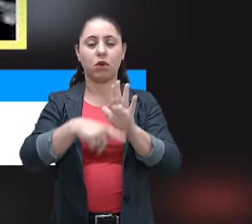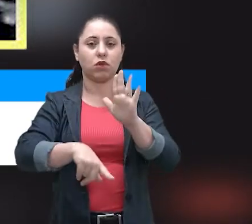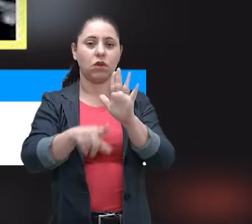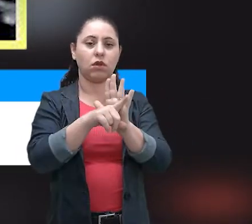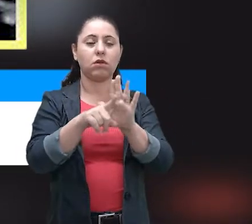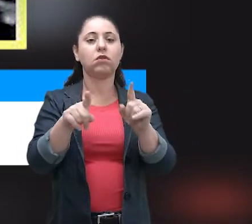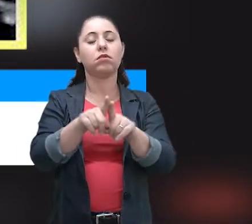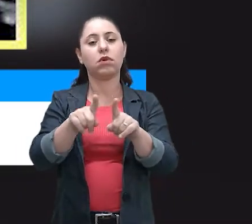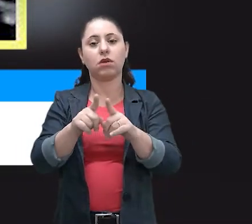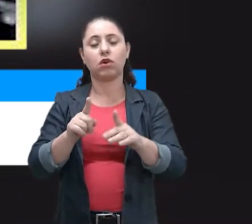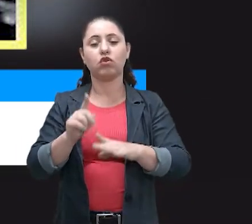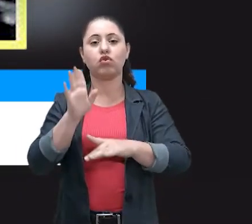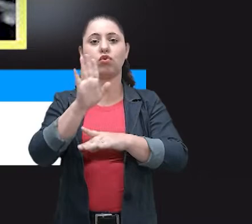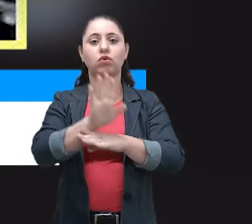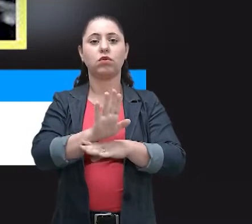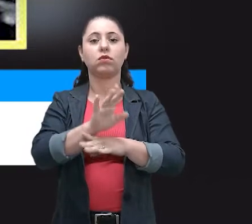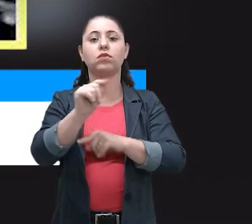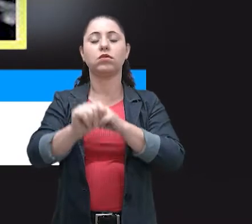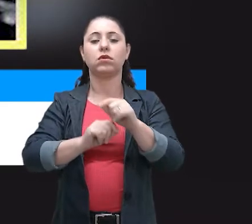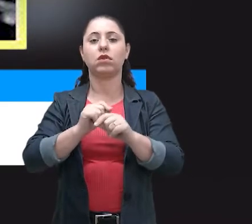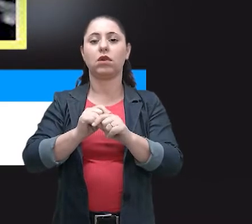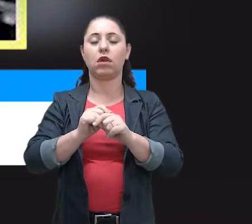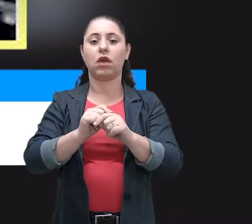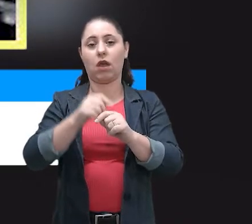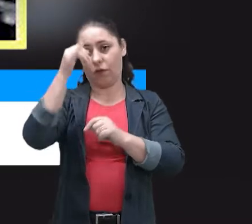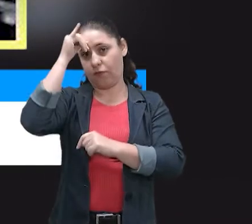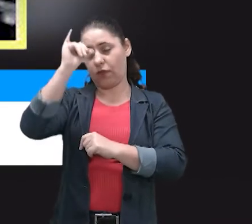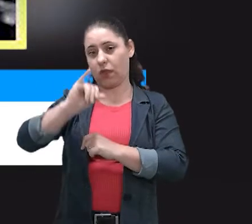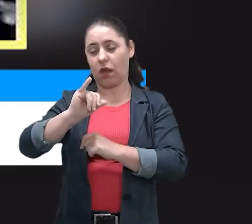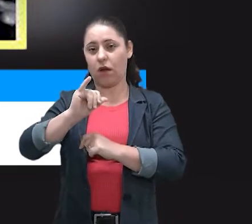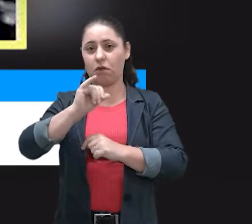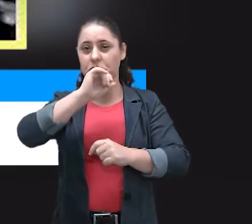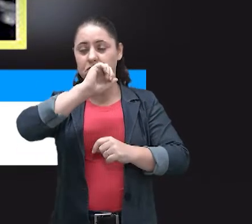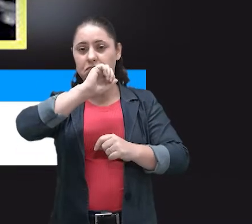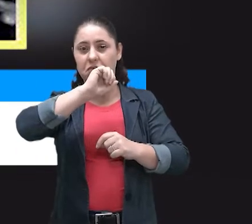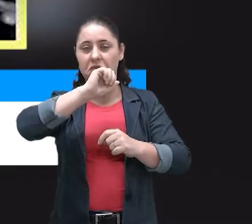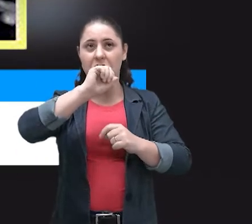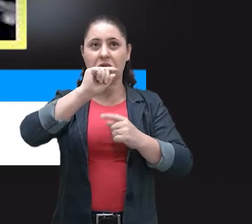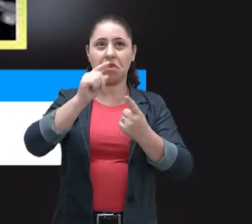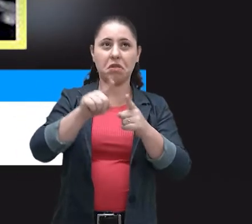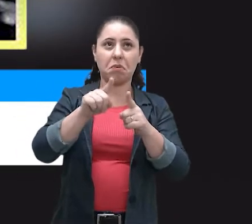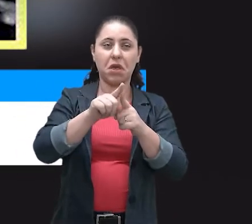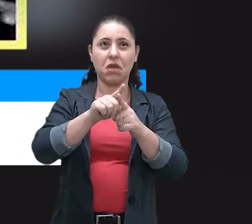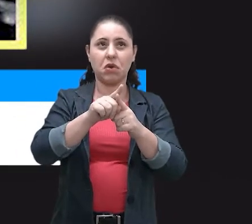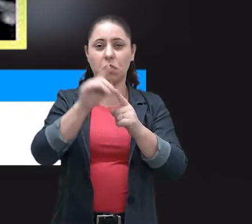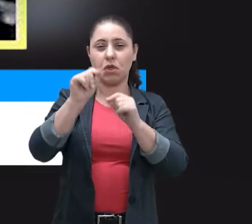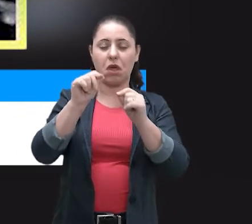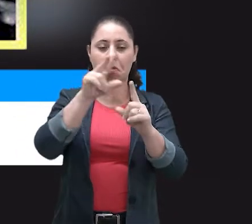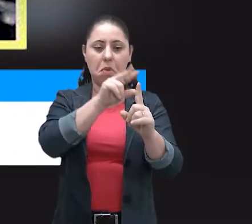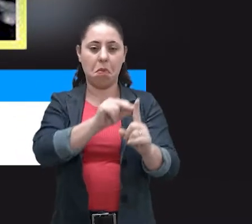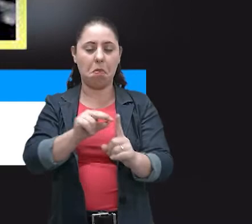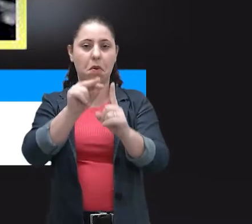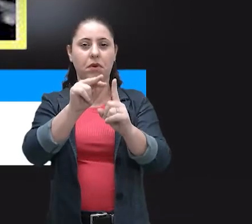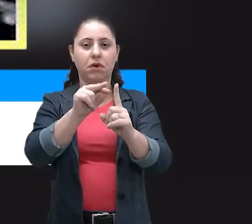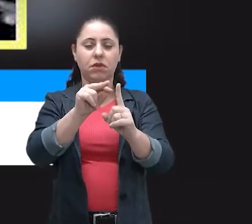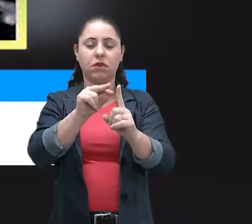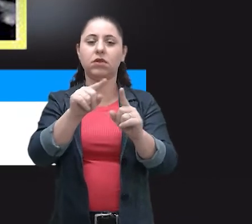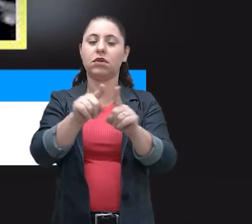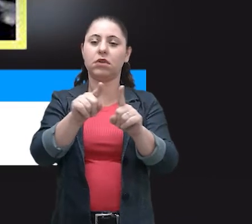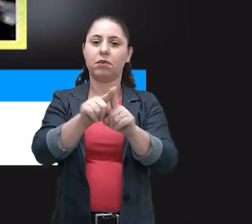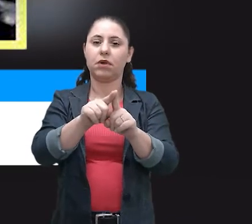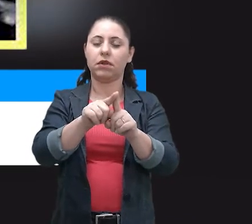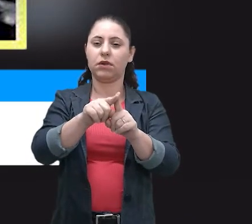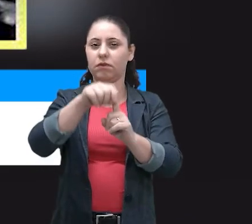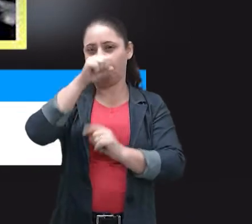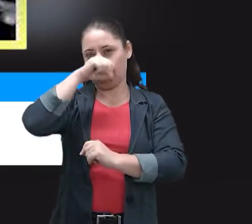Adolescente, e projetos como esse ajudam justamente a gente conter a violência contra a criança ou mesmo estimular